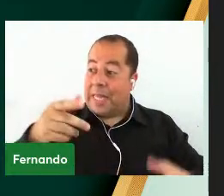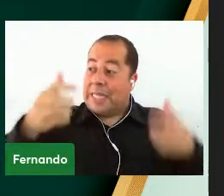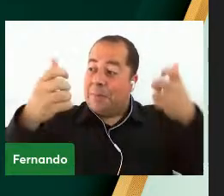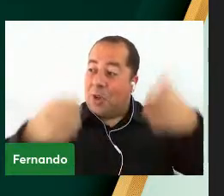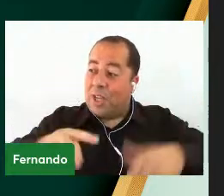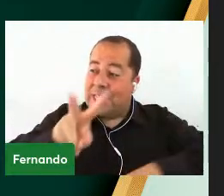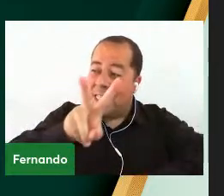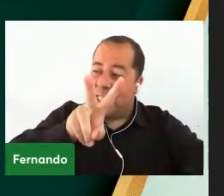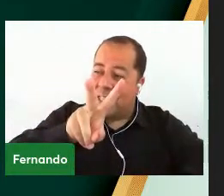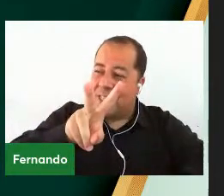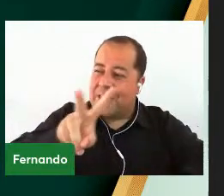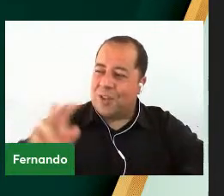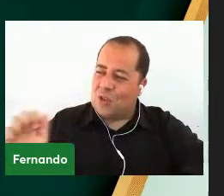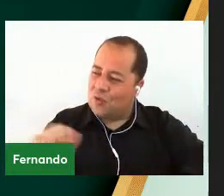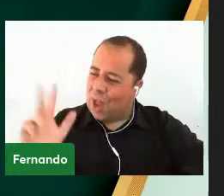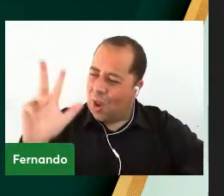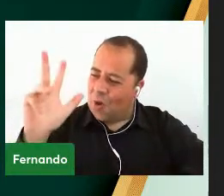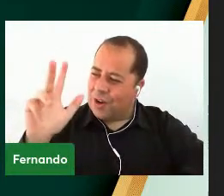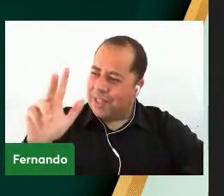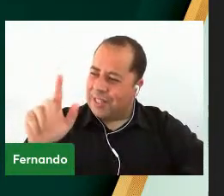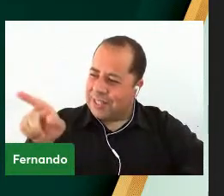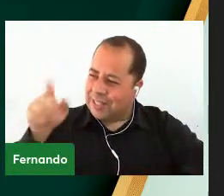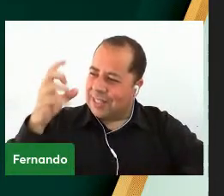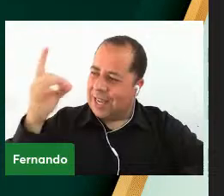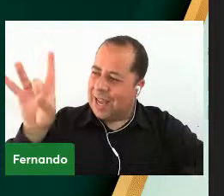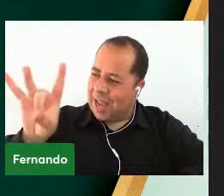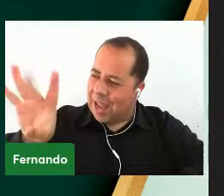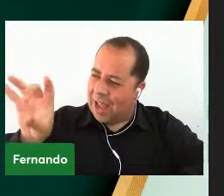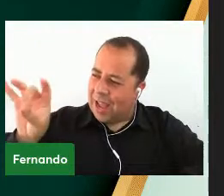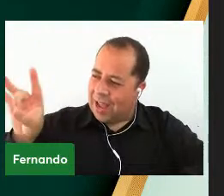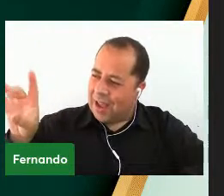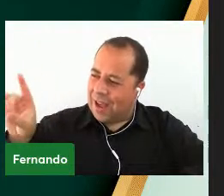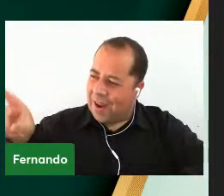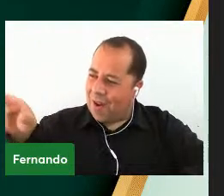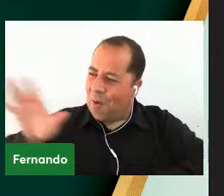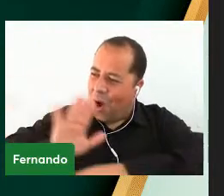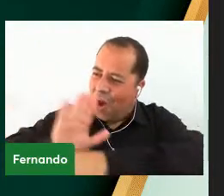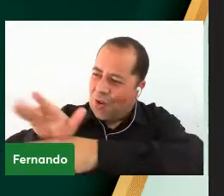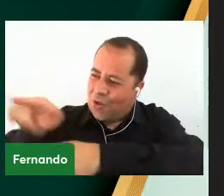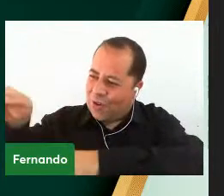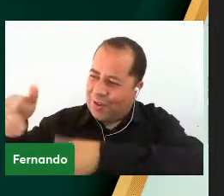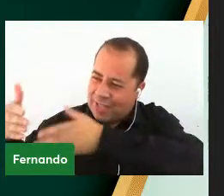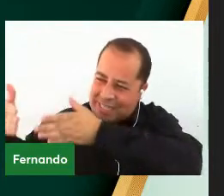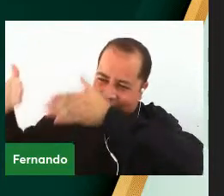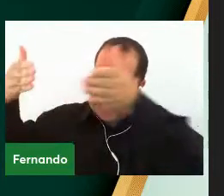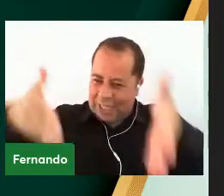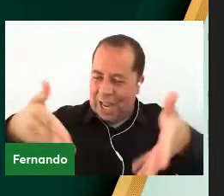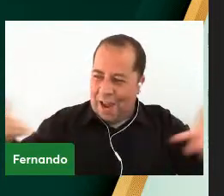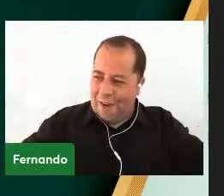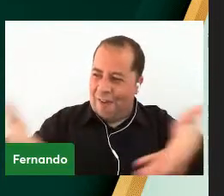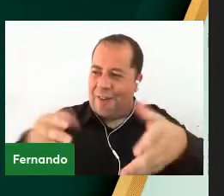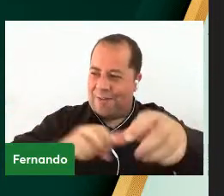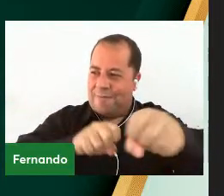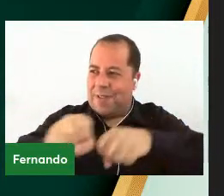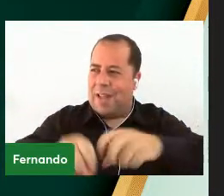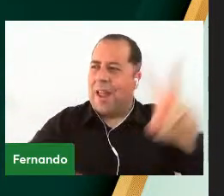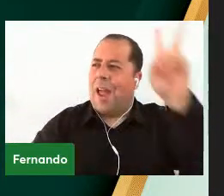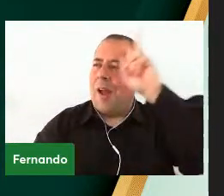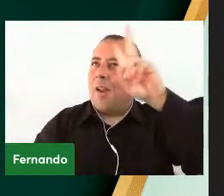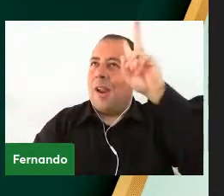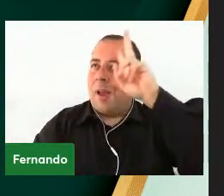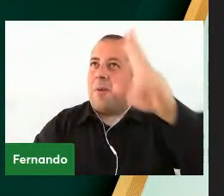fazem aguerridos e lutadores, é que foi possível chegar aqui, tenho certeza que será possível continuar. Lembro também que hoje é o dia da árvore,